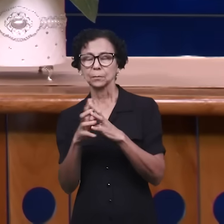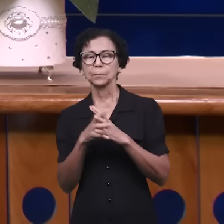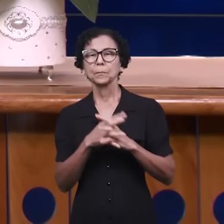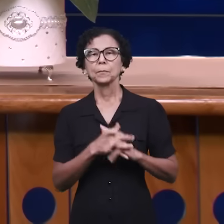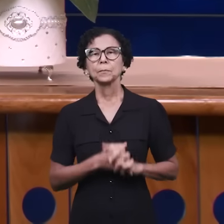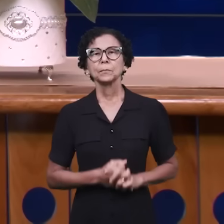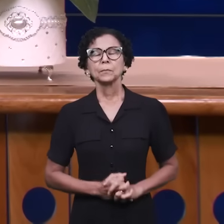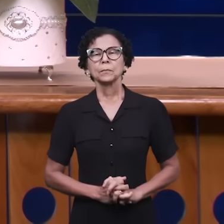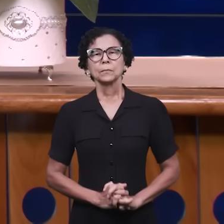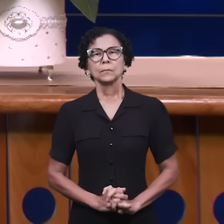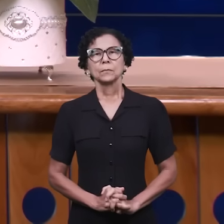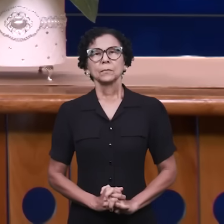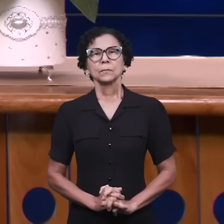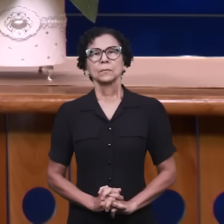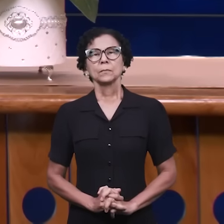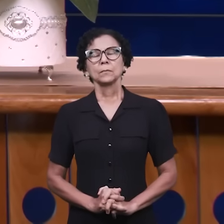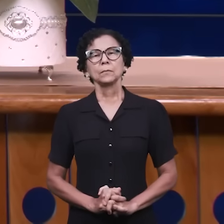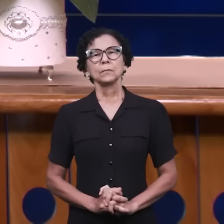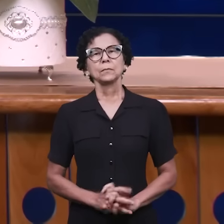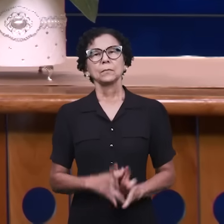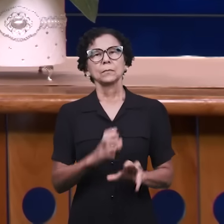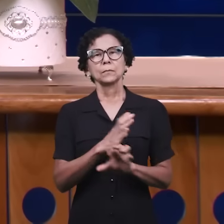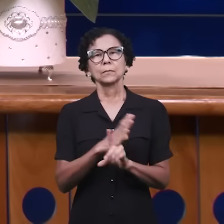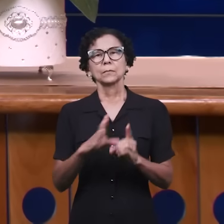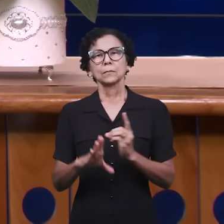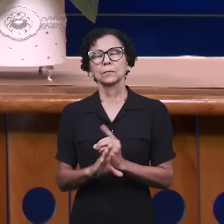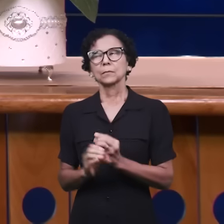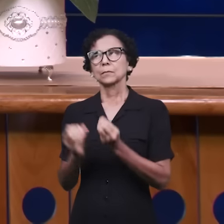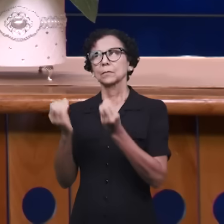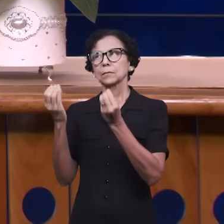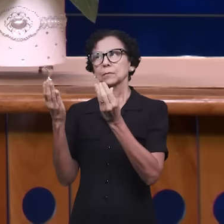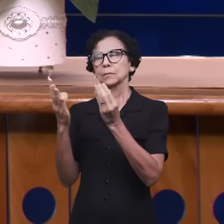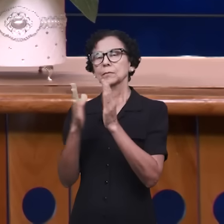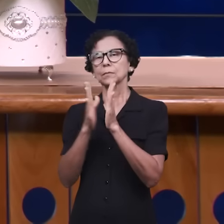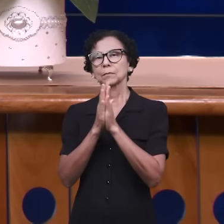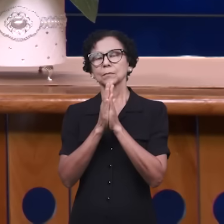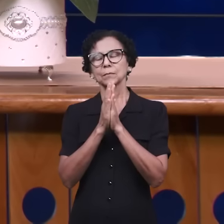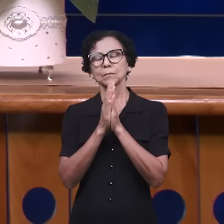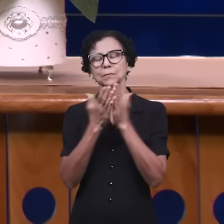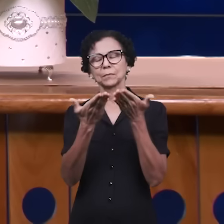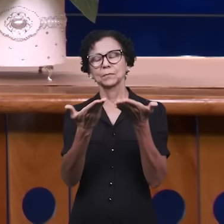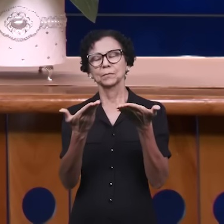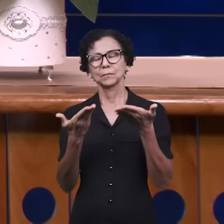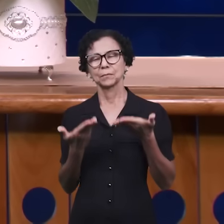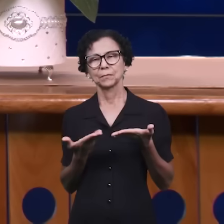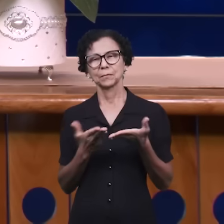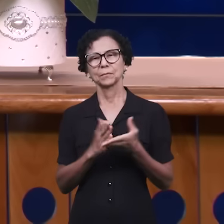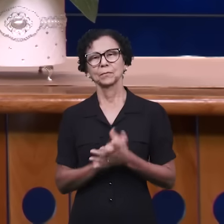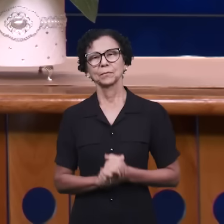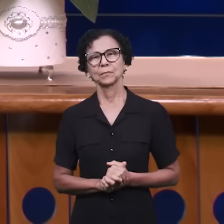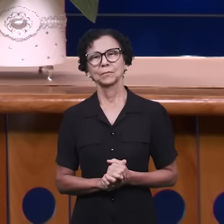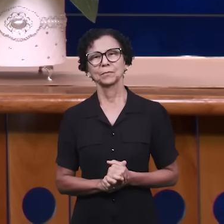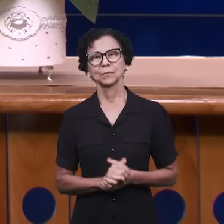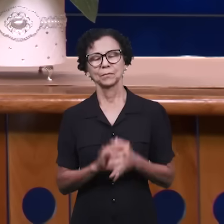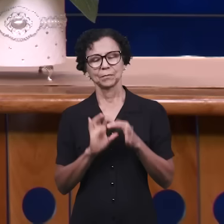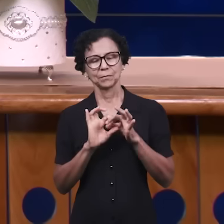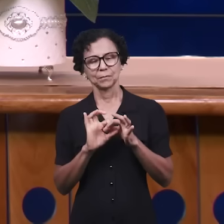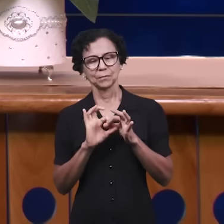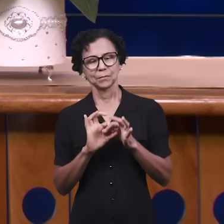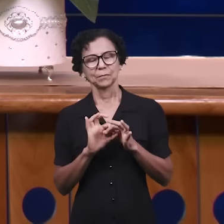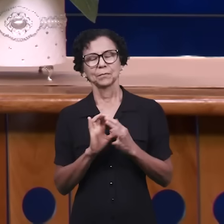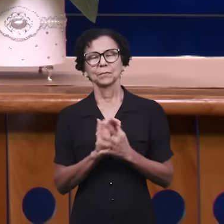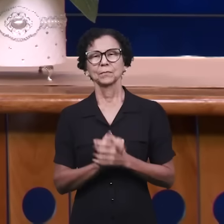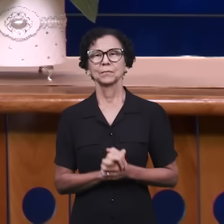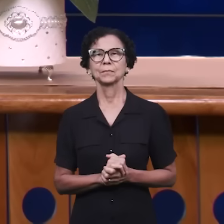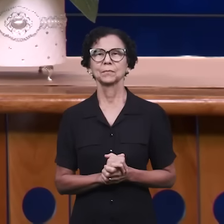nos dirige. Nós vamos agora colocar diante do Senhor o nosso culto com uma oração. Convido você a se posicionar para nós orarmos agora ao